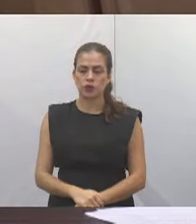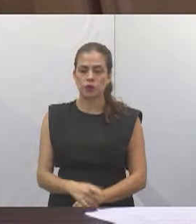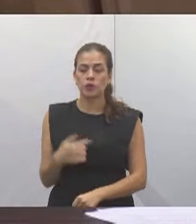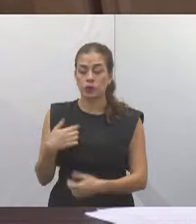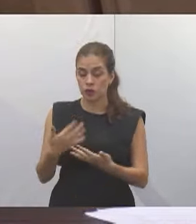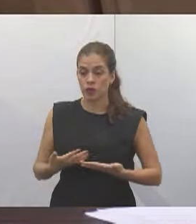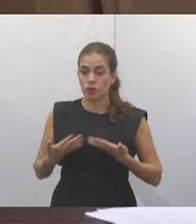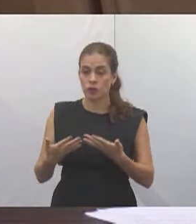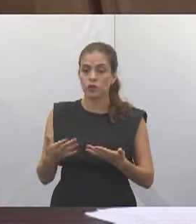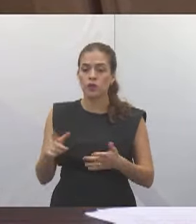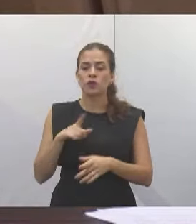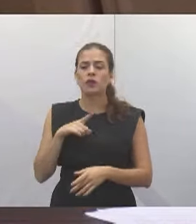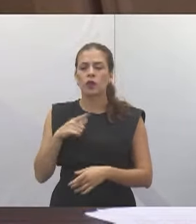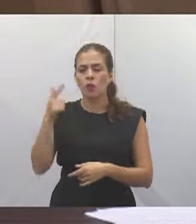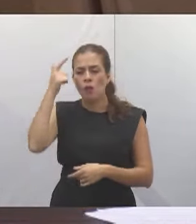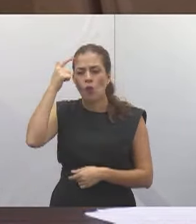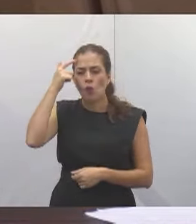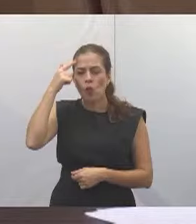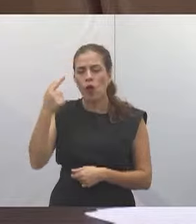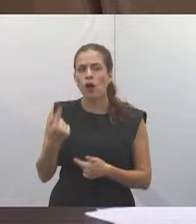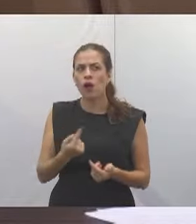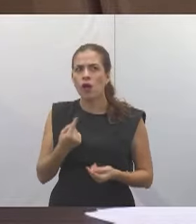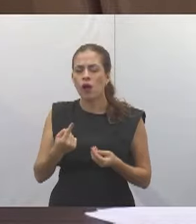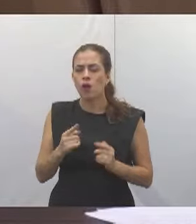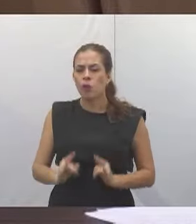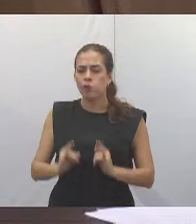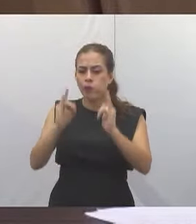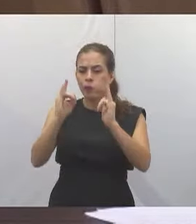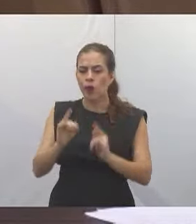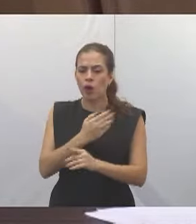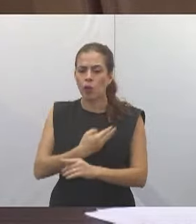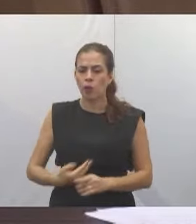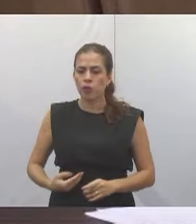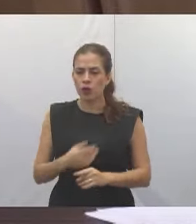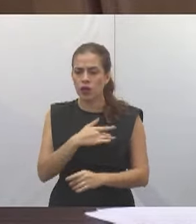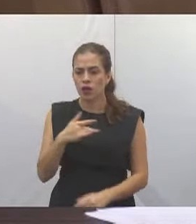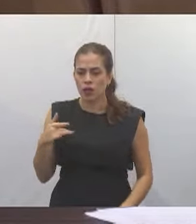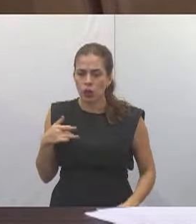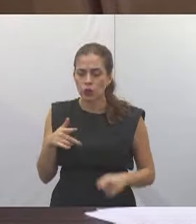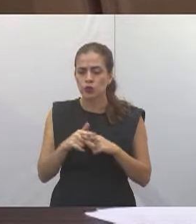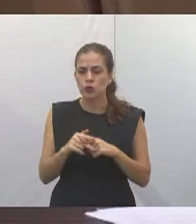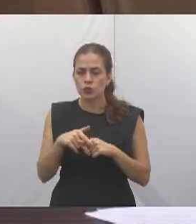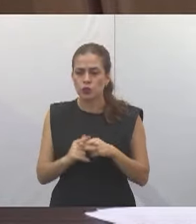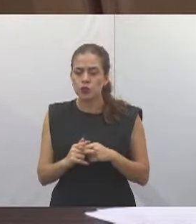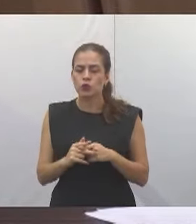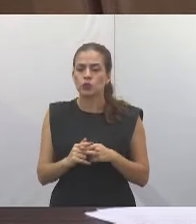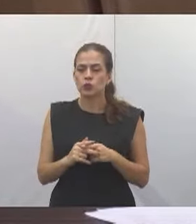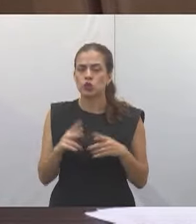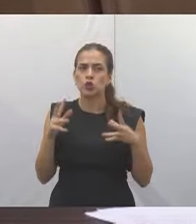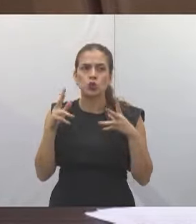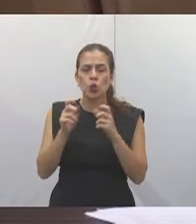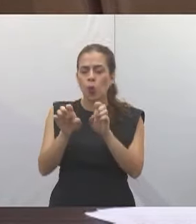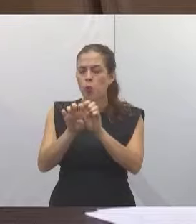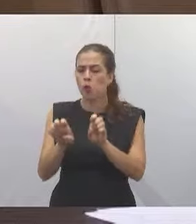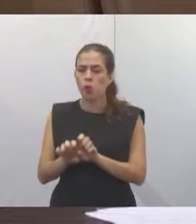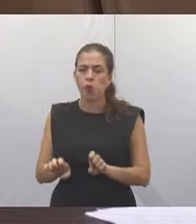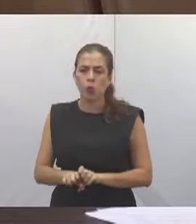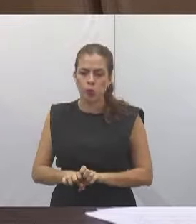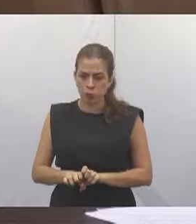vereador tem na mente dele que um prédio público da saúde reformado e todo estruturado